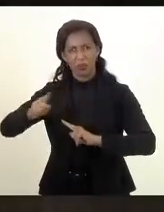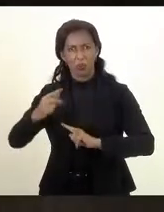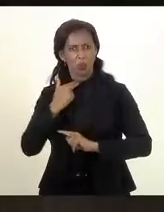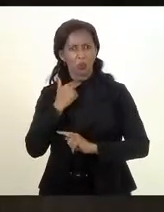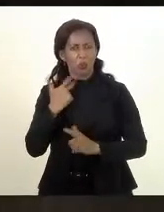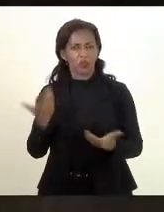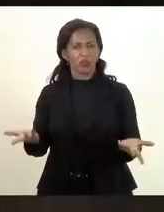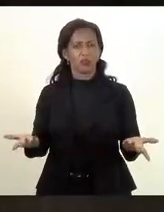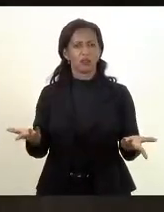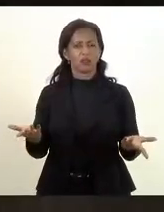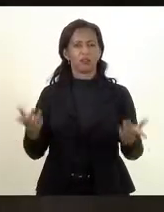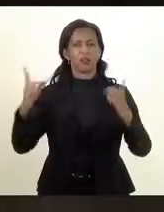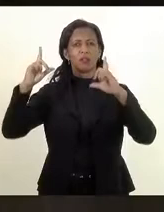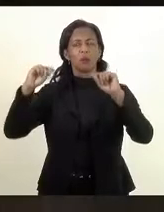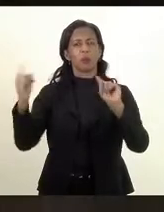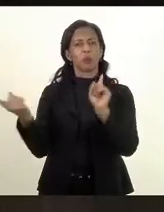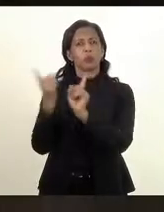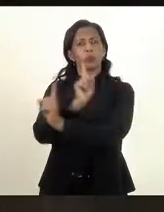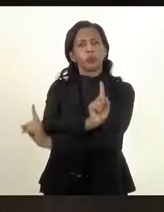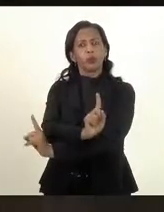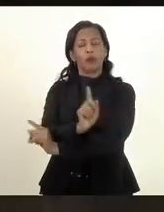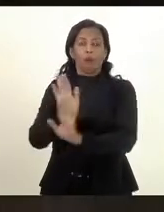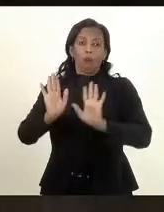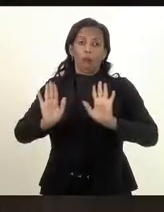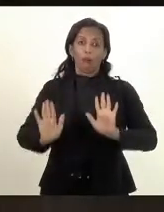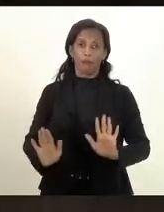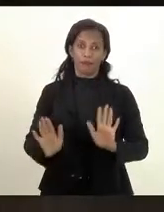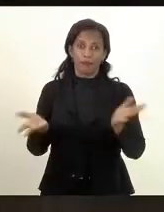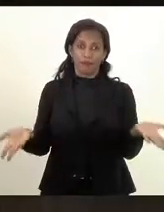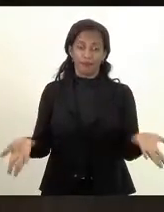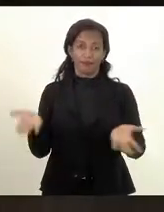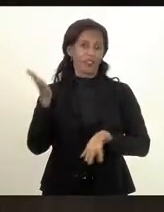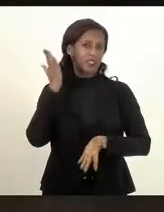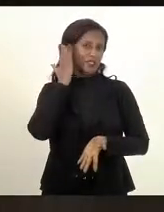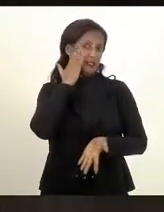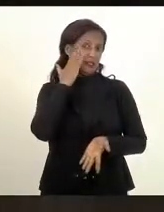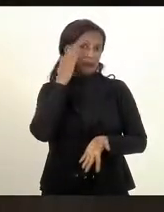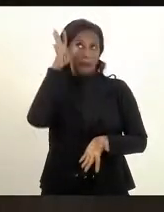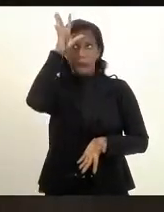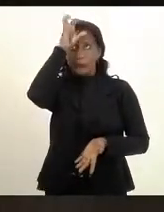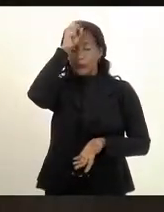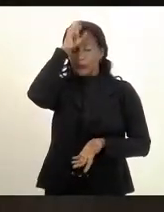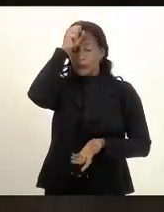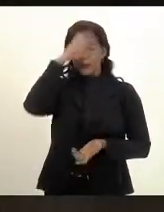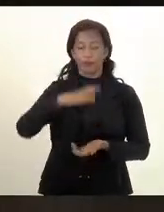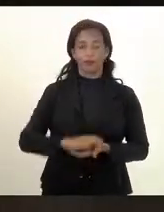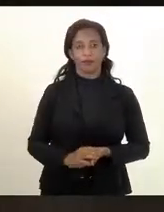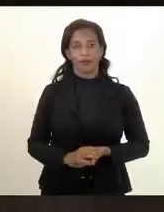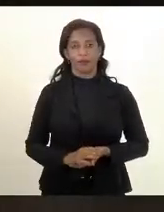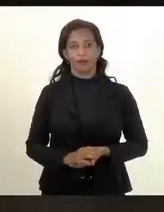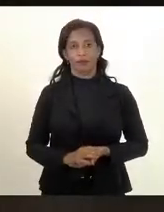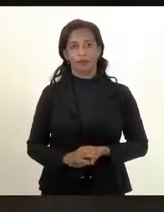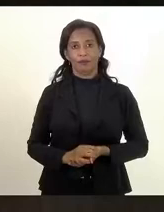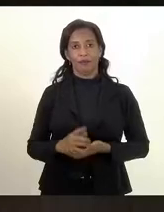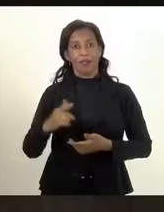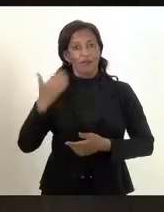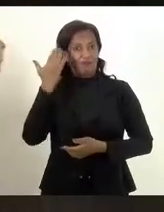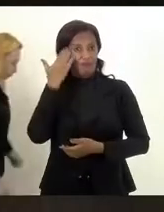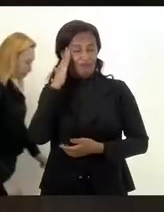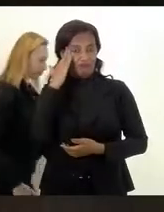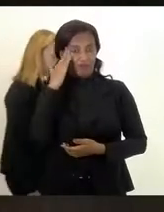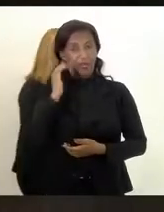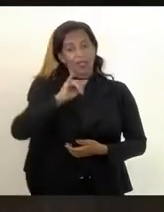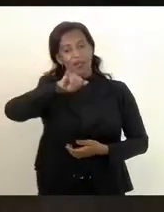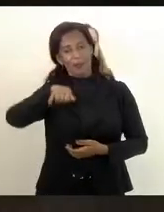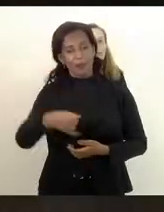no mínimo, contraditório. Mas, a gente aqui aprende a lidar com isso. Eu queria aproveitar,